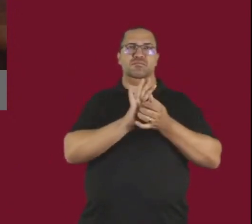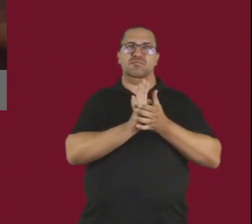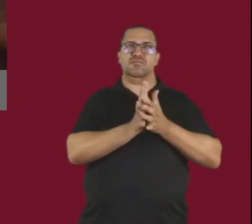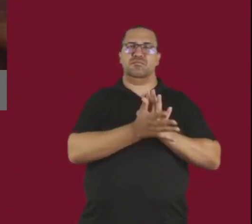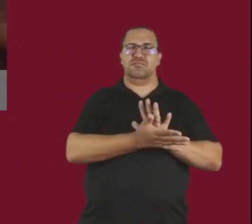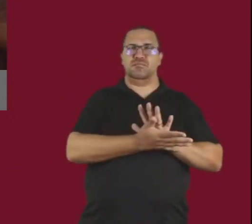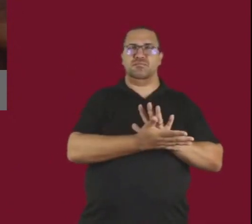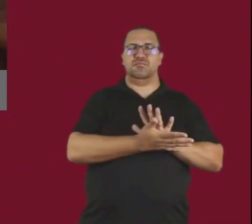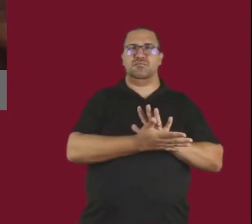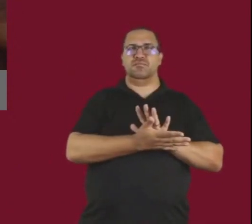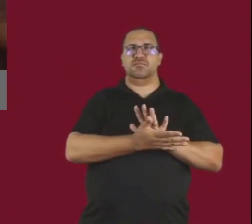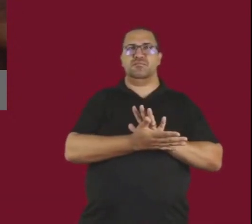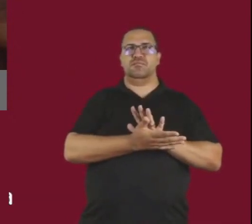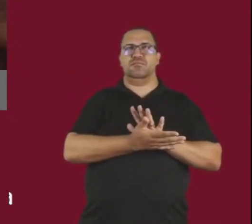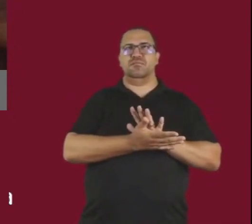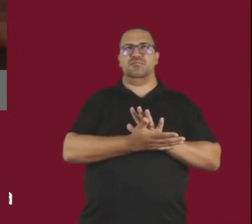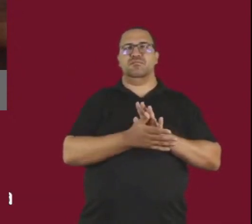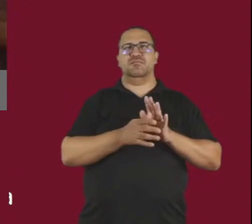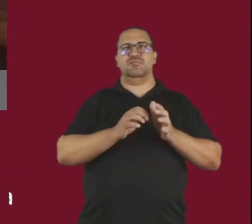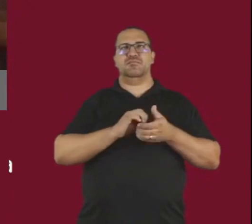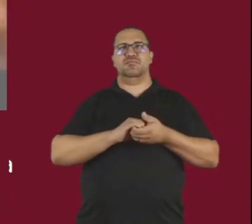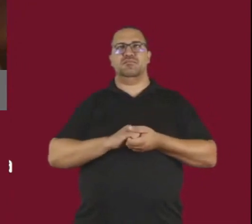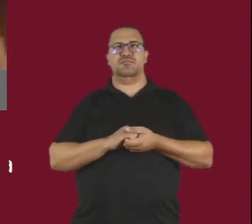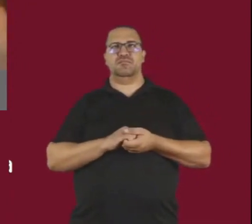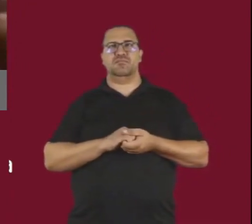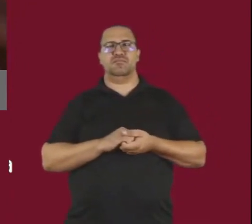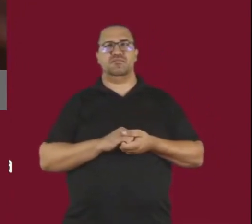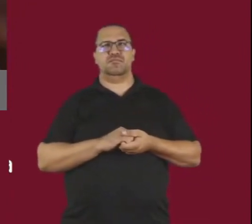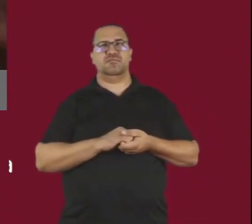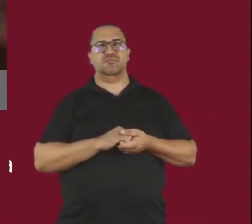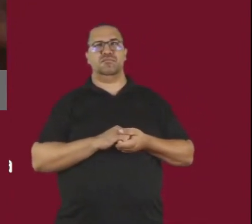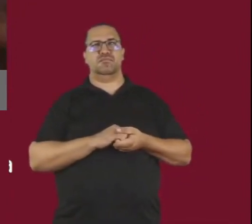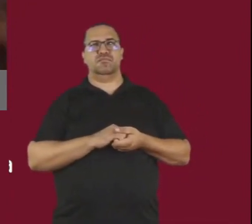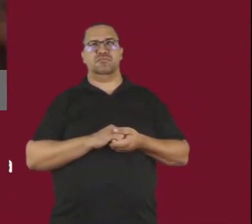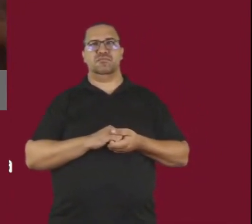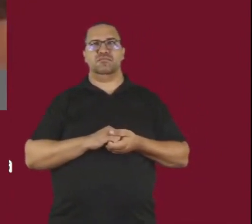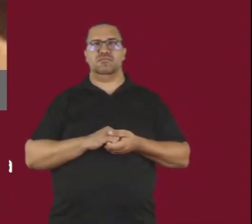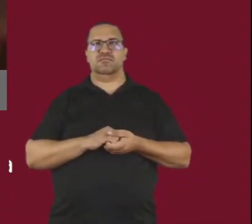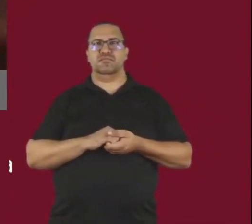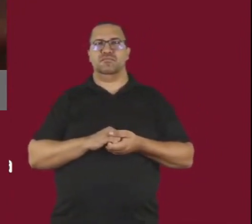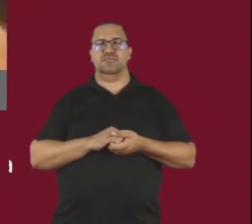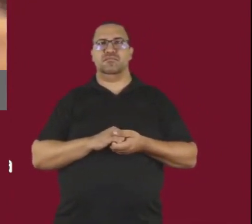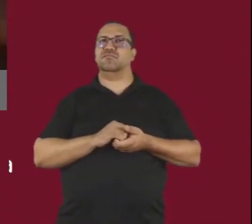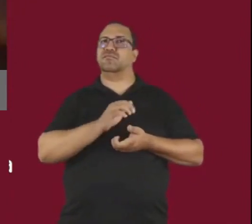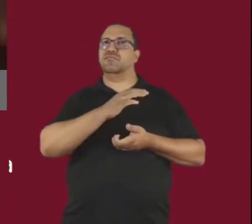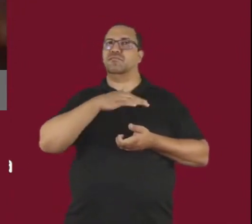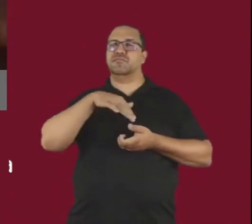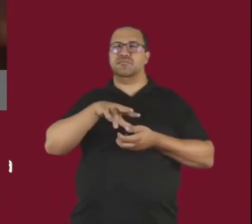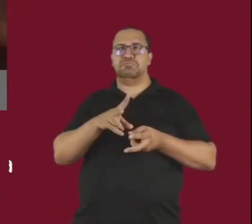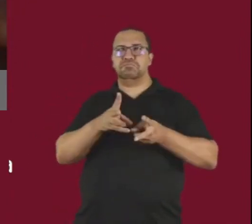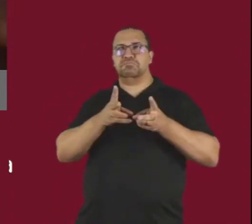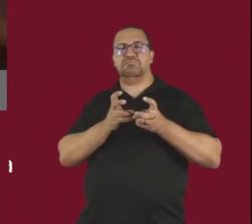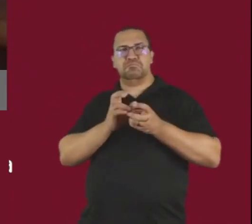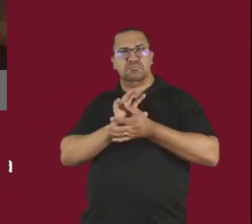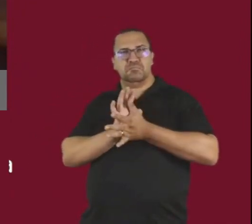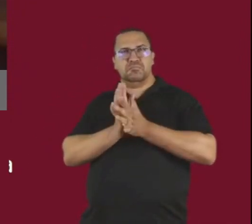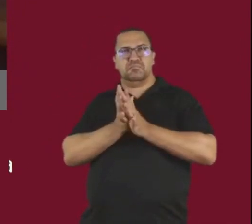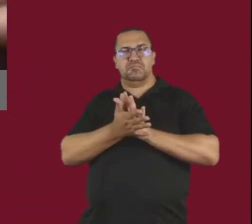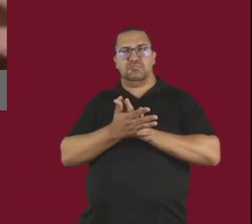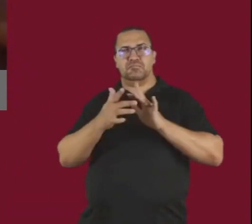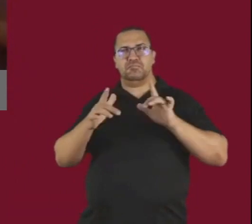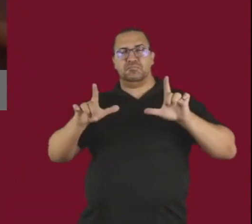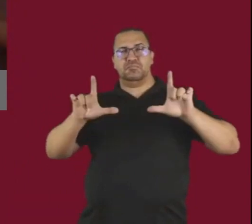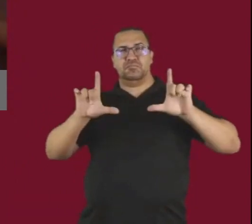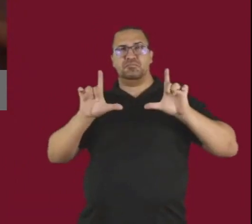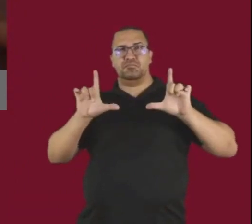E que são elas que vão viver. A gente está vendo a destruição, nós aqui que estamos nessa tela, a